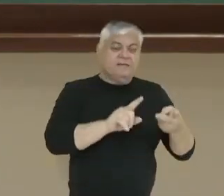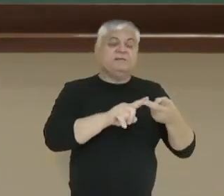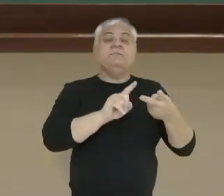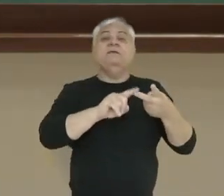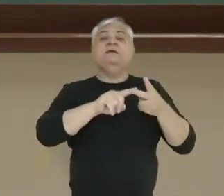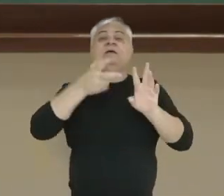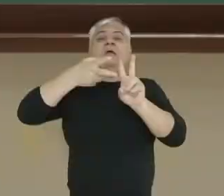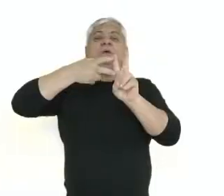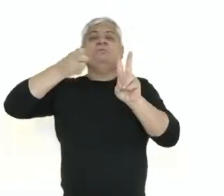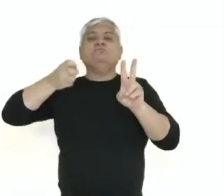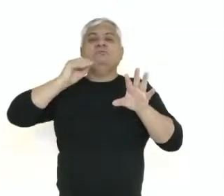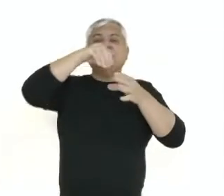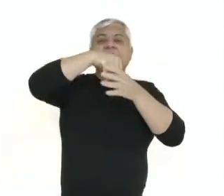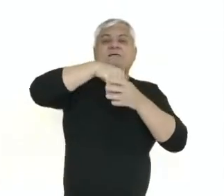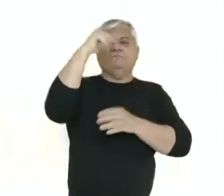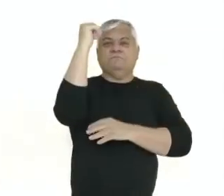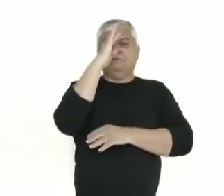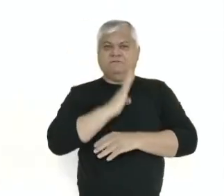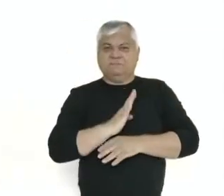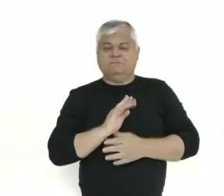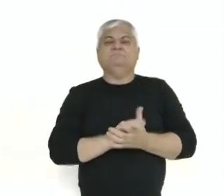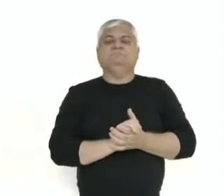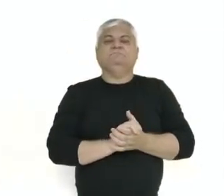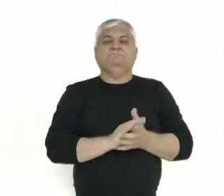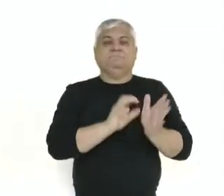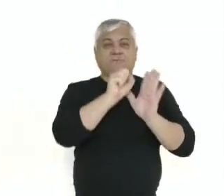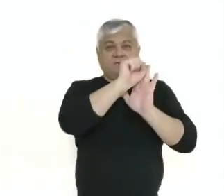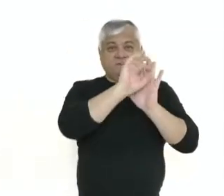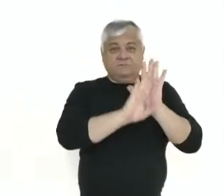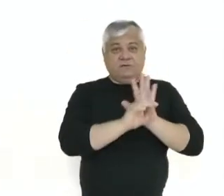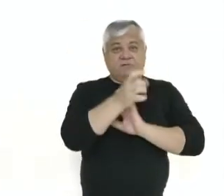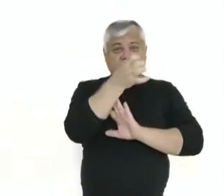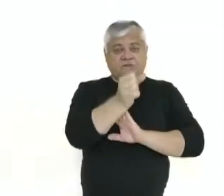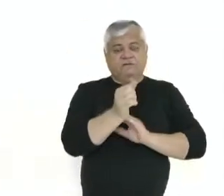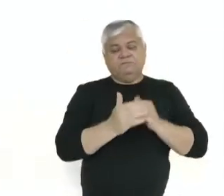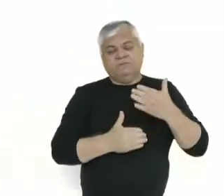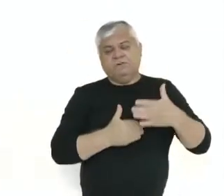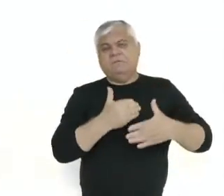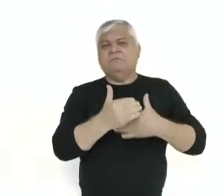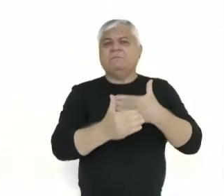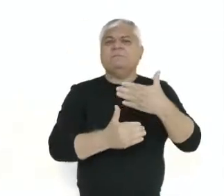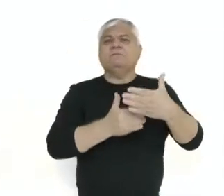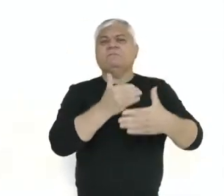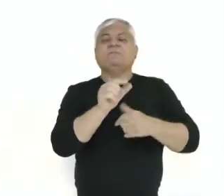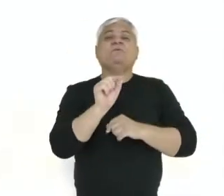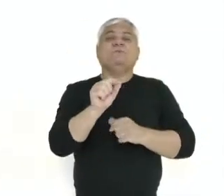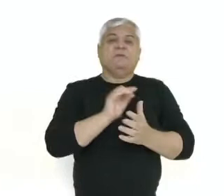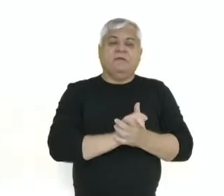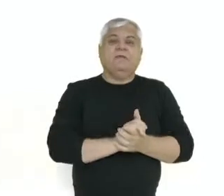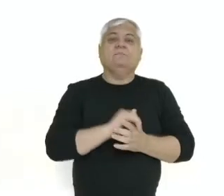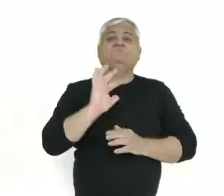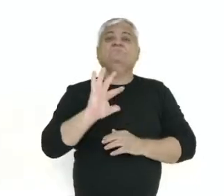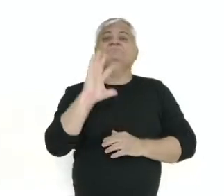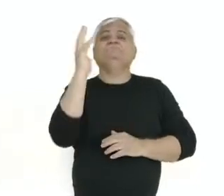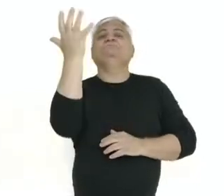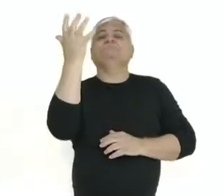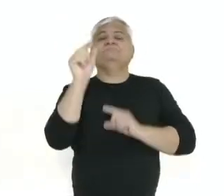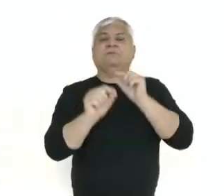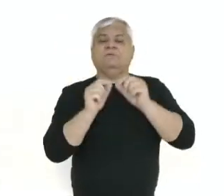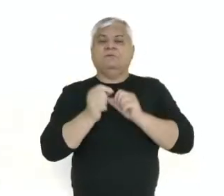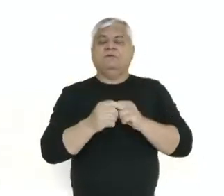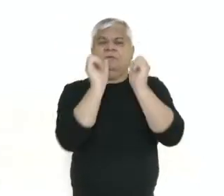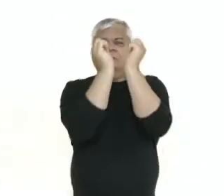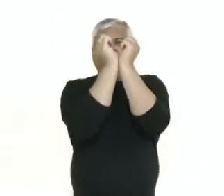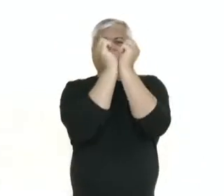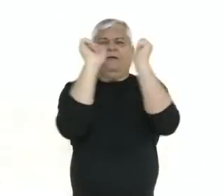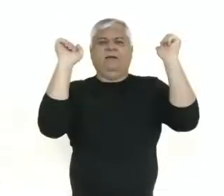do Brasil. Durante o século XIX, ocorreu gradualmente o processo que culminou na abolição da